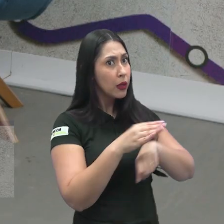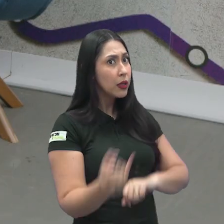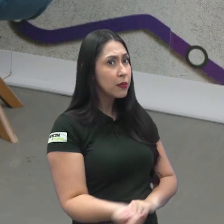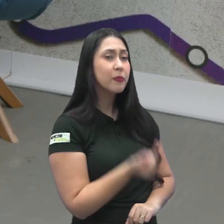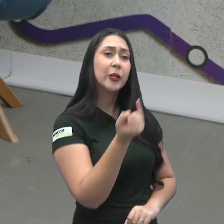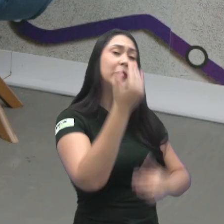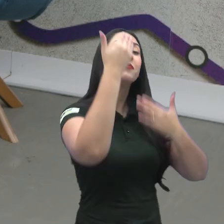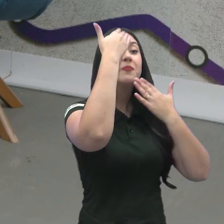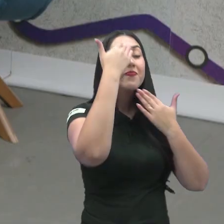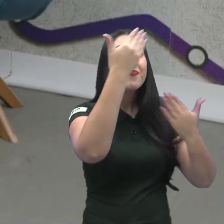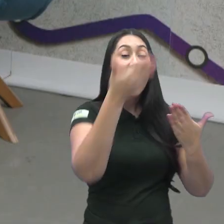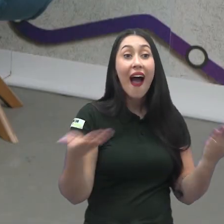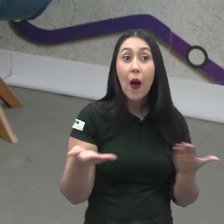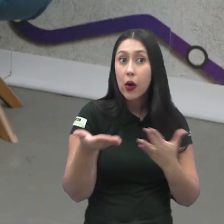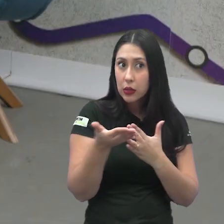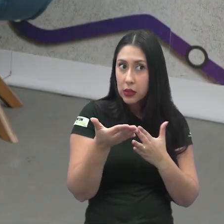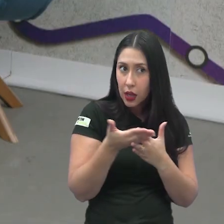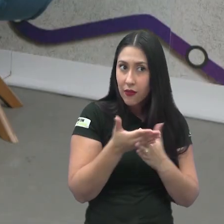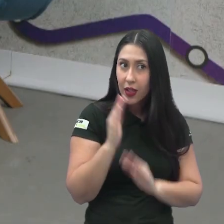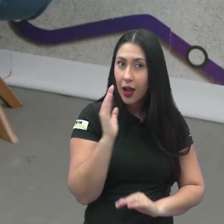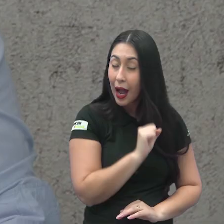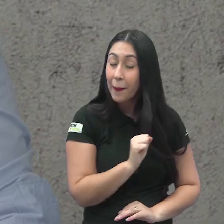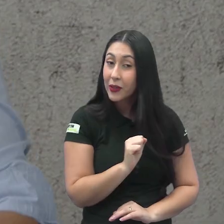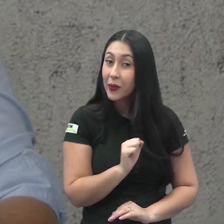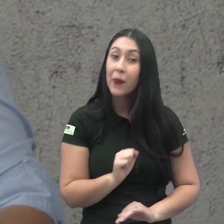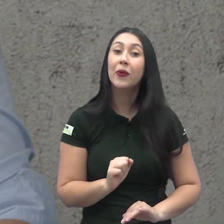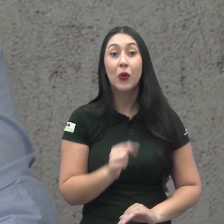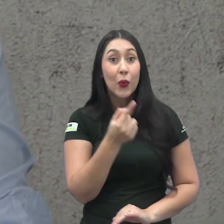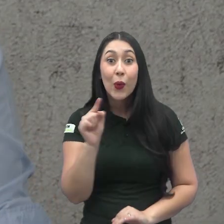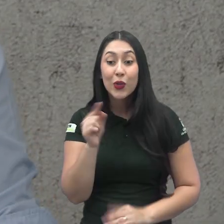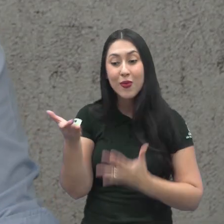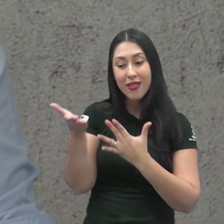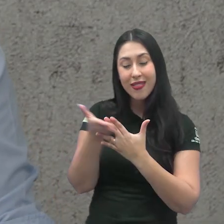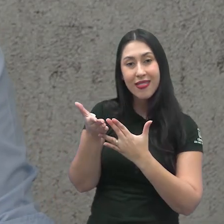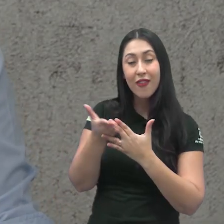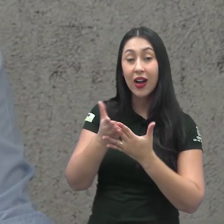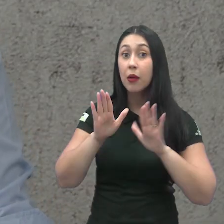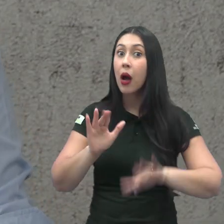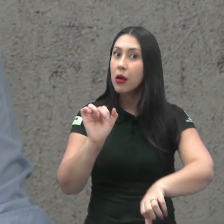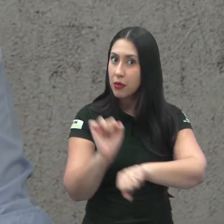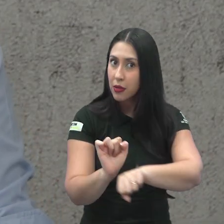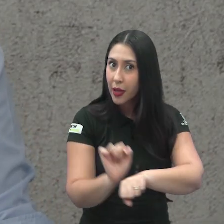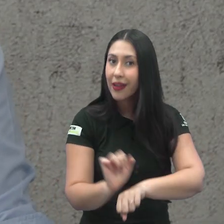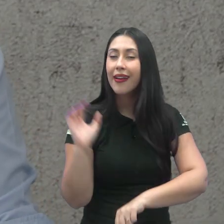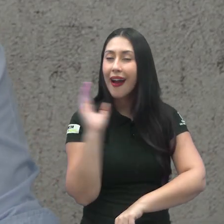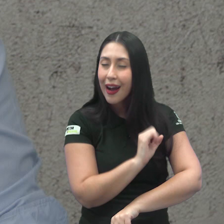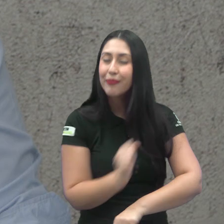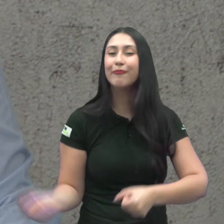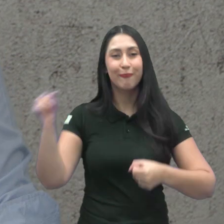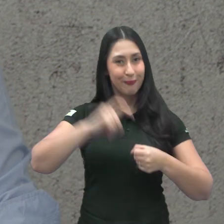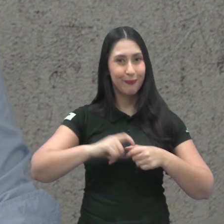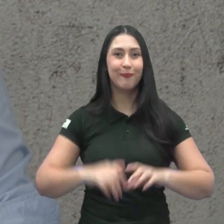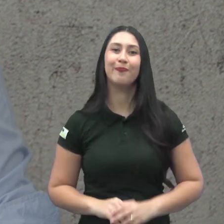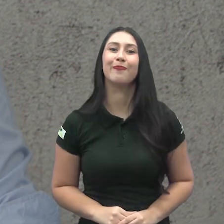importantes, viu, professor? Muito obrigado. A gente vai fazer uma pausa rápida aqui, última pausa no Estação Mercado, mas não sai daí que a